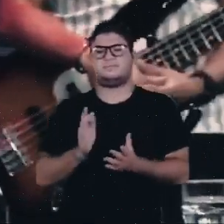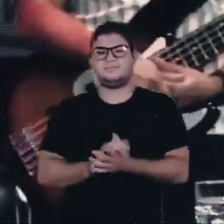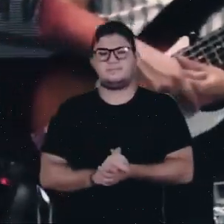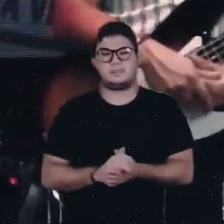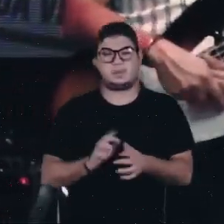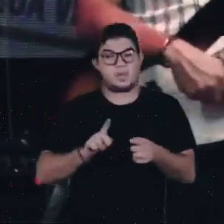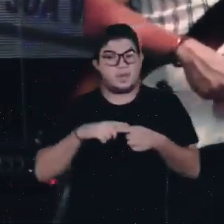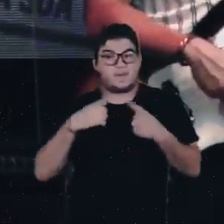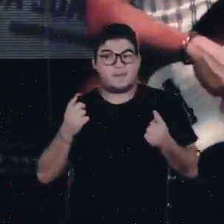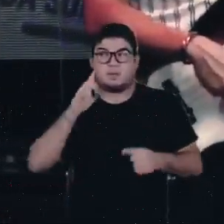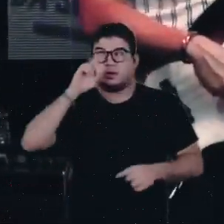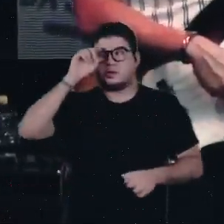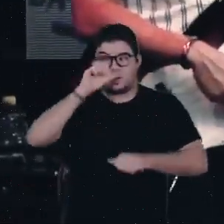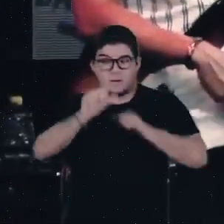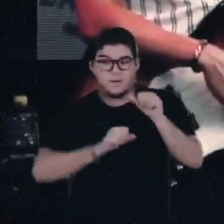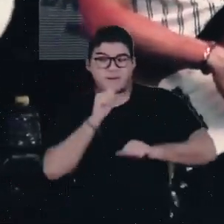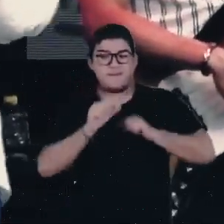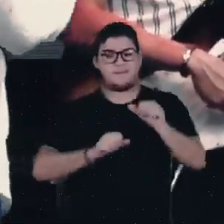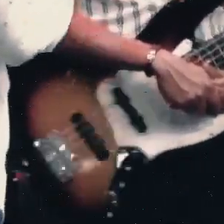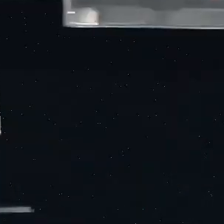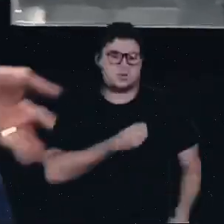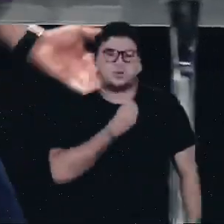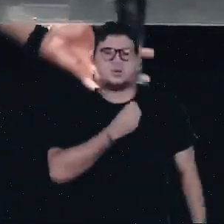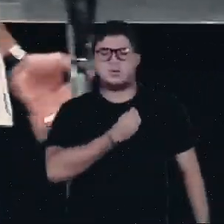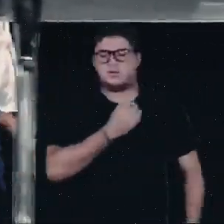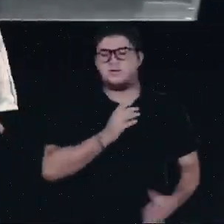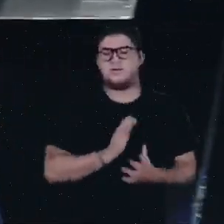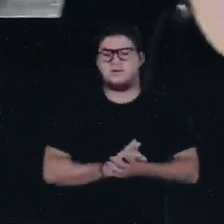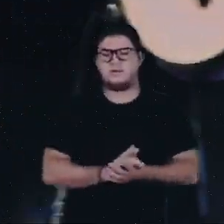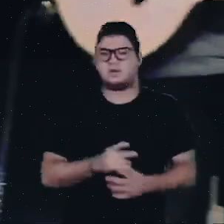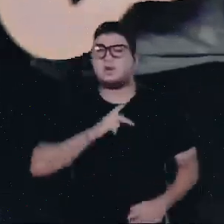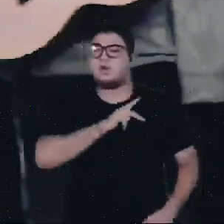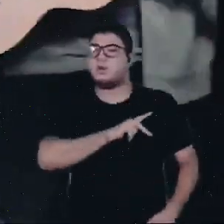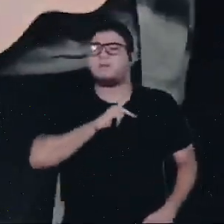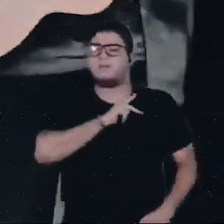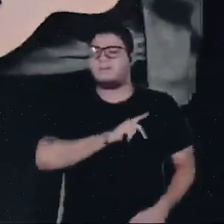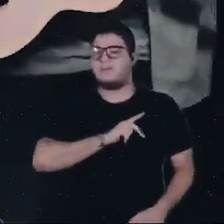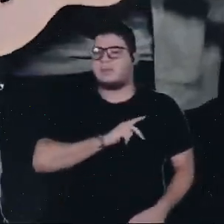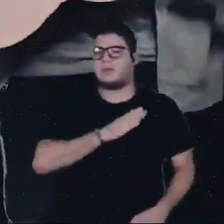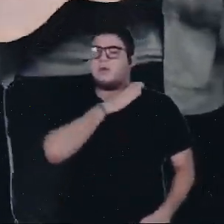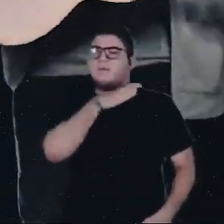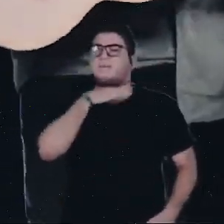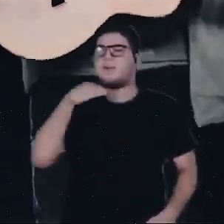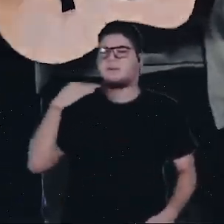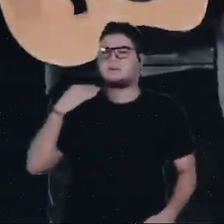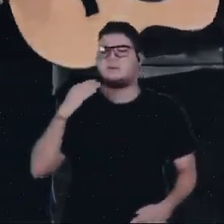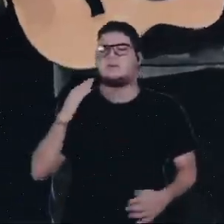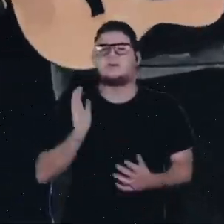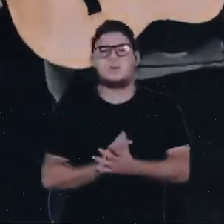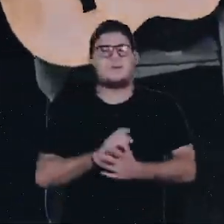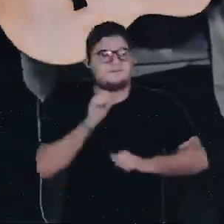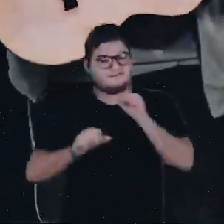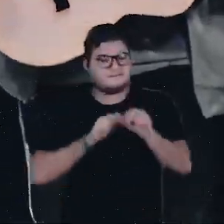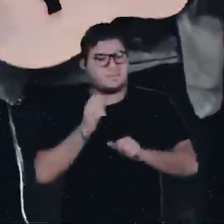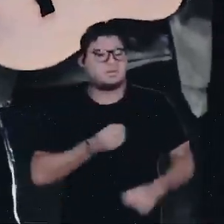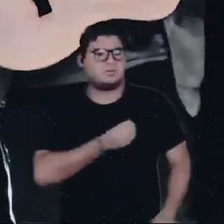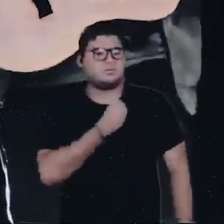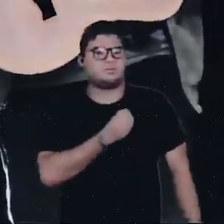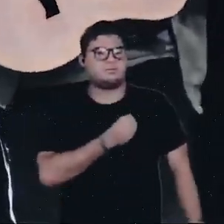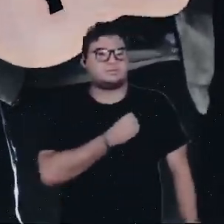mas Deus mudou a vida dela. Paulo, assassino, Deus aceitou, mudou a vida dele.